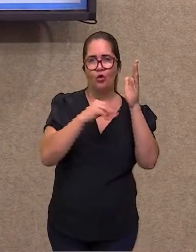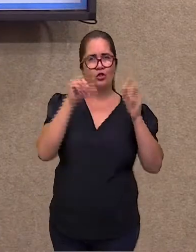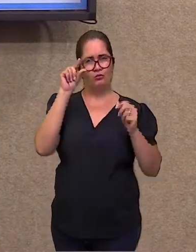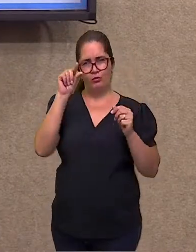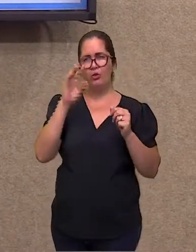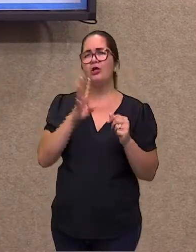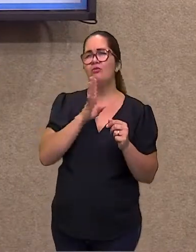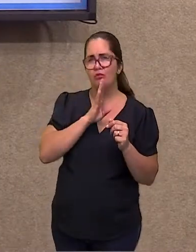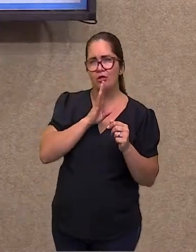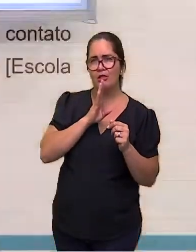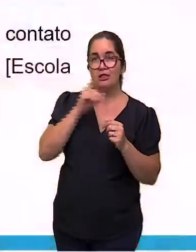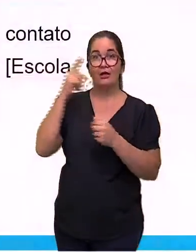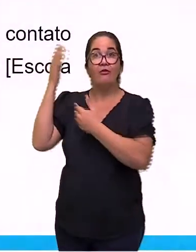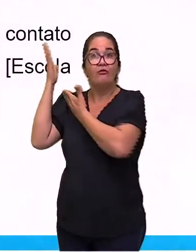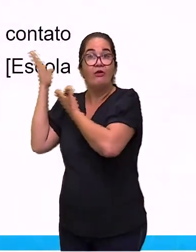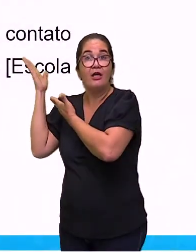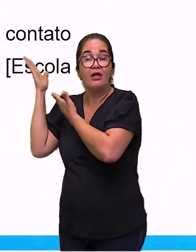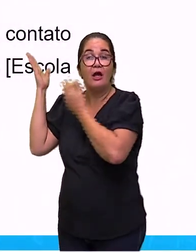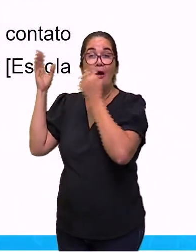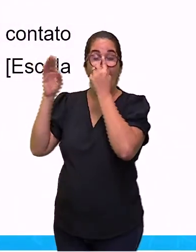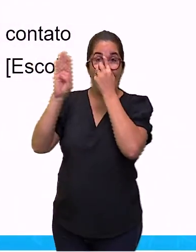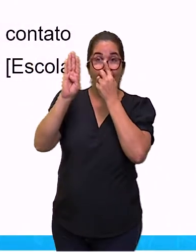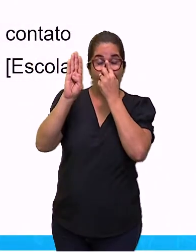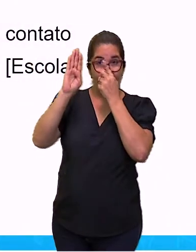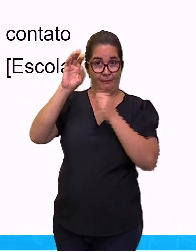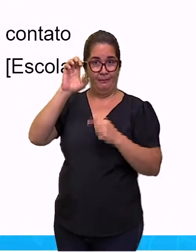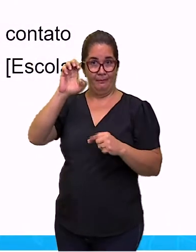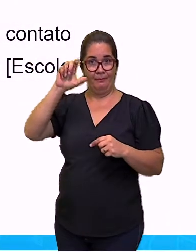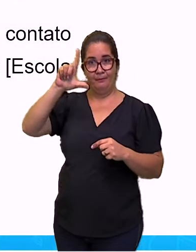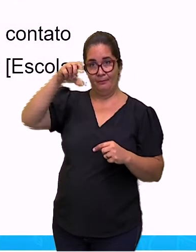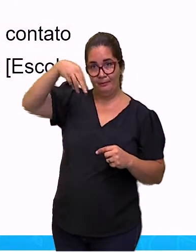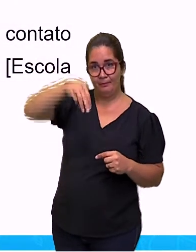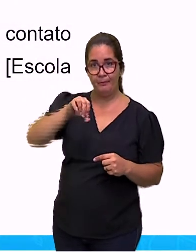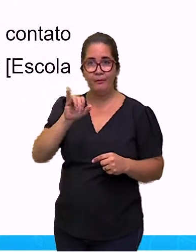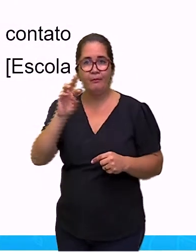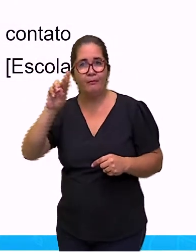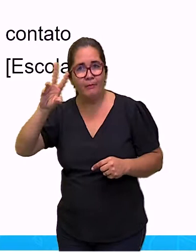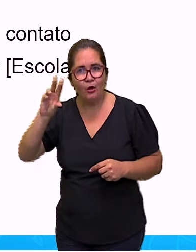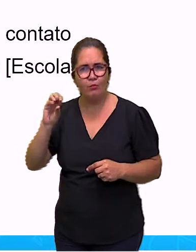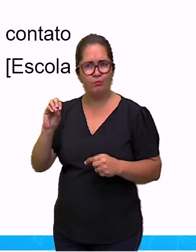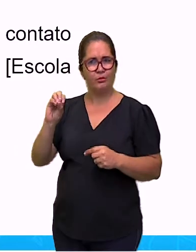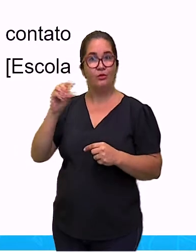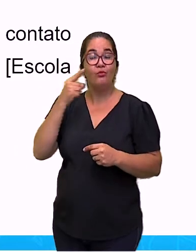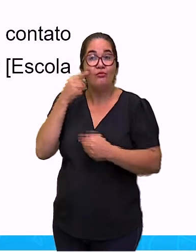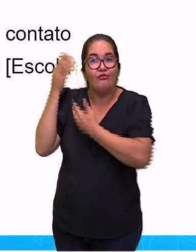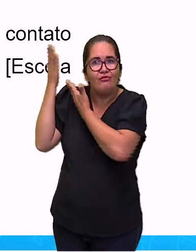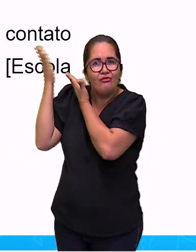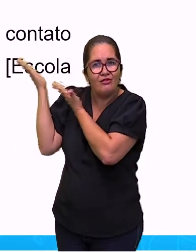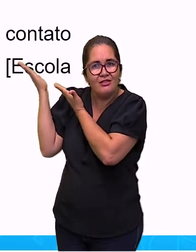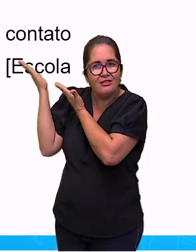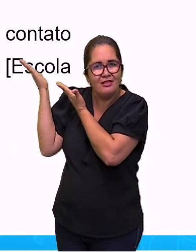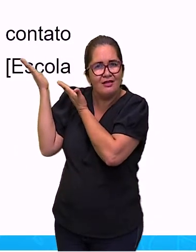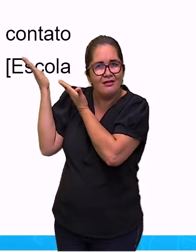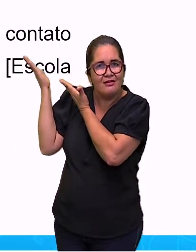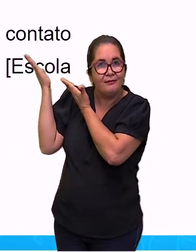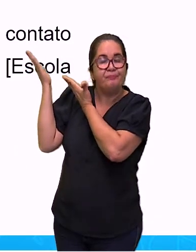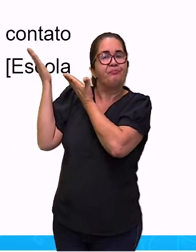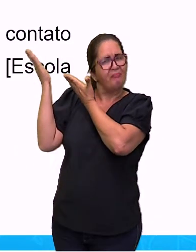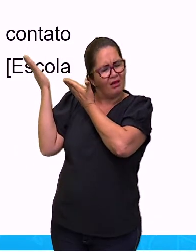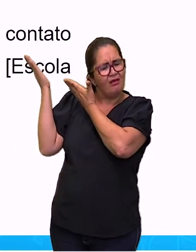Belmiro Barbosa, de Almeida, né? Olha que interessante. Ué, professora, você falou que